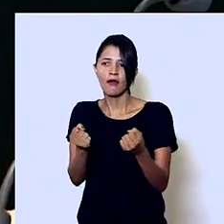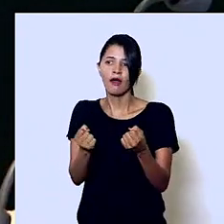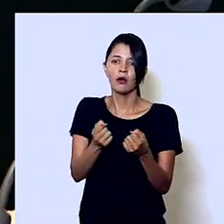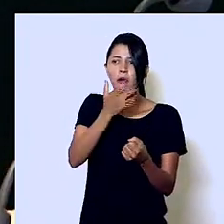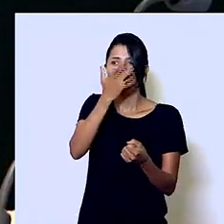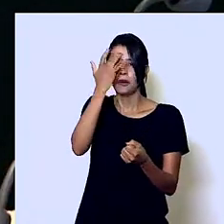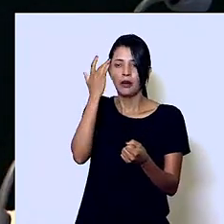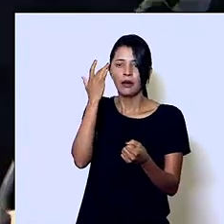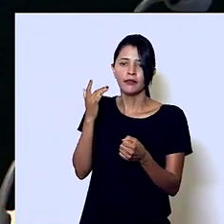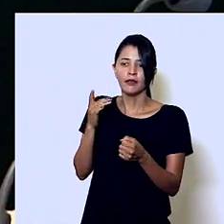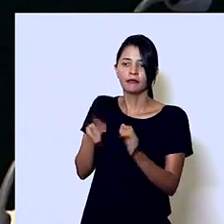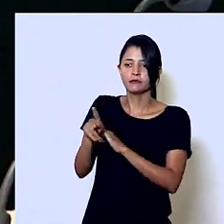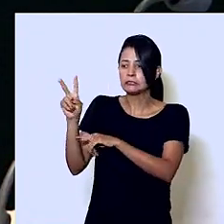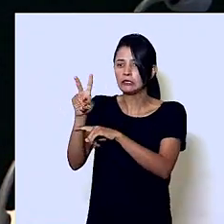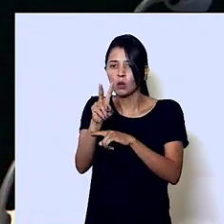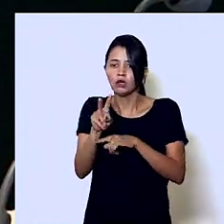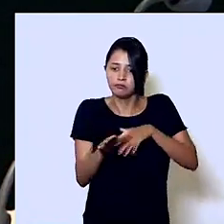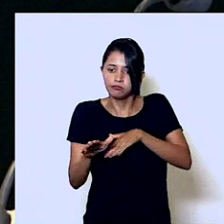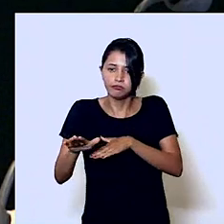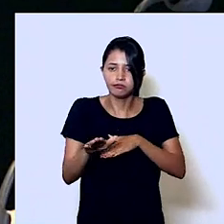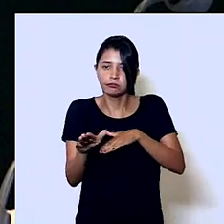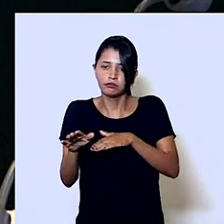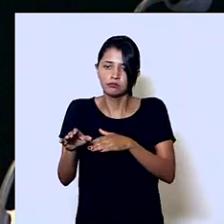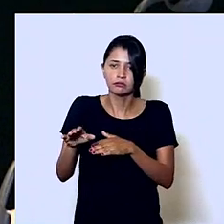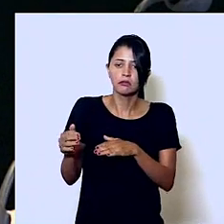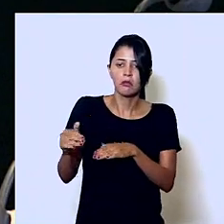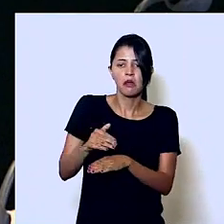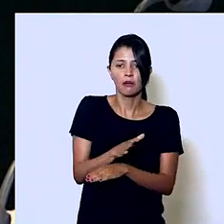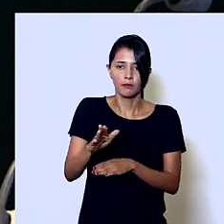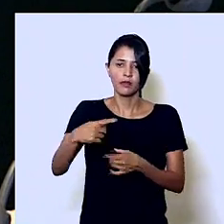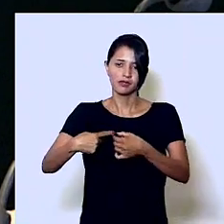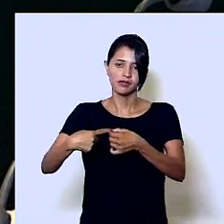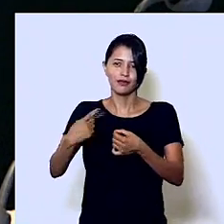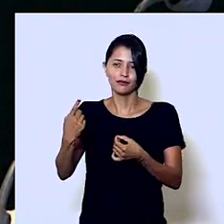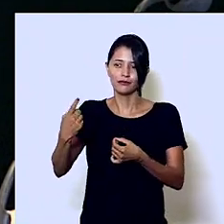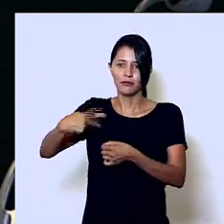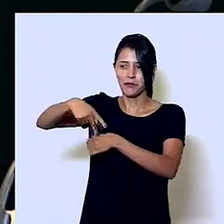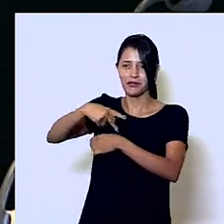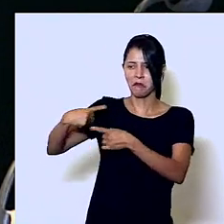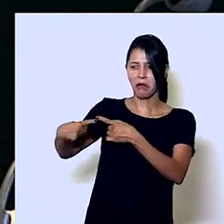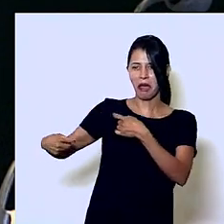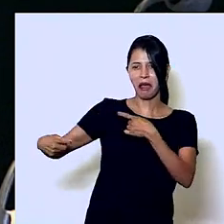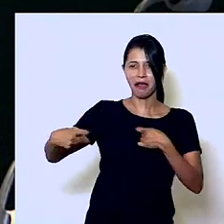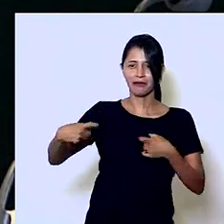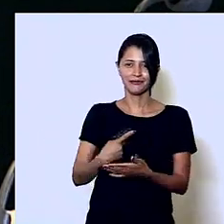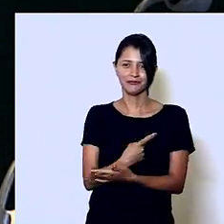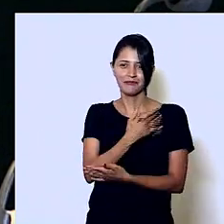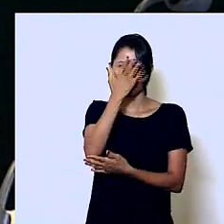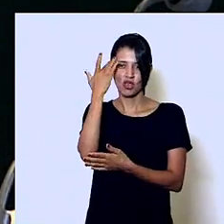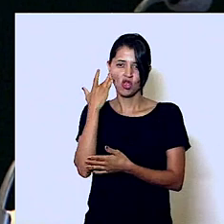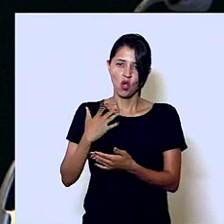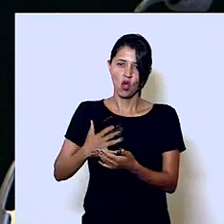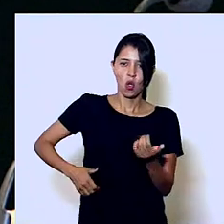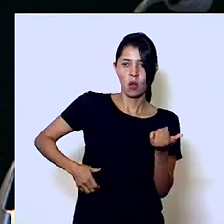na frente e atrás, que saíram rodando por aquela cidade de um país em guerra, com muita gente armada,